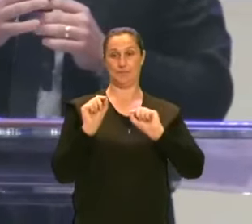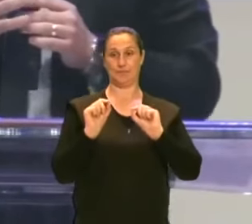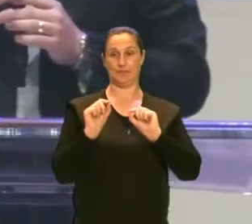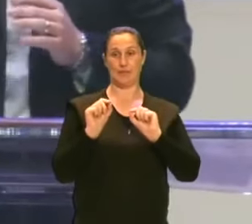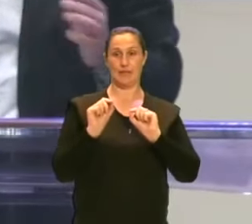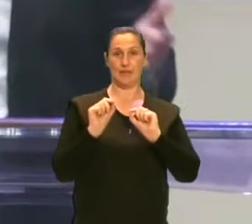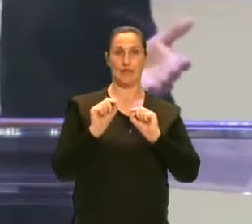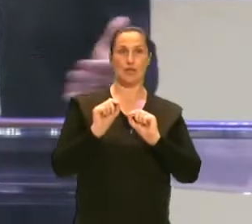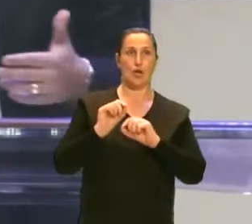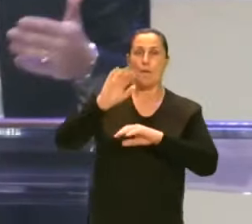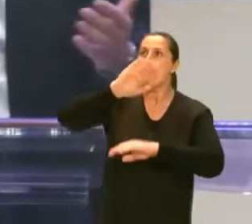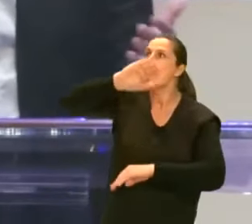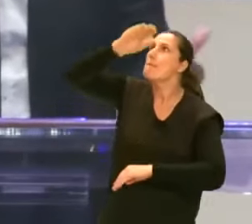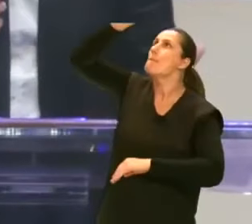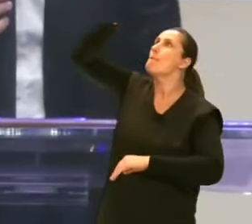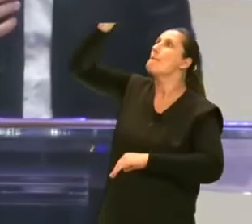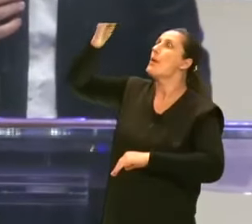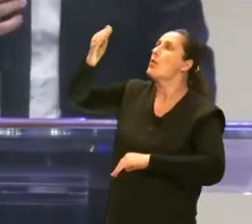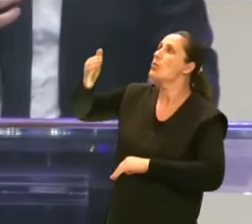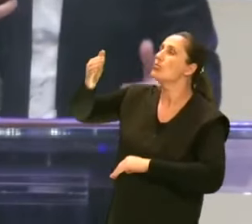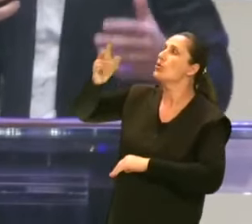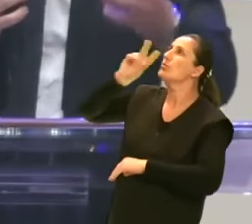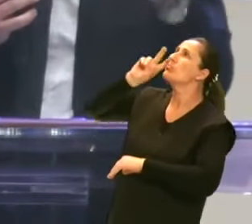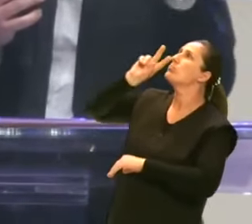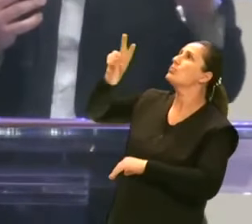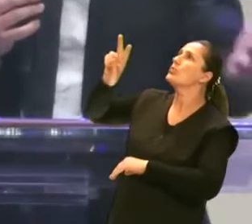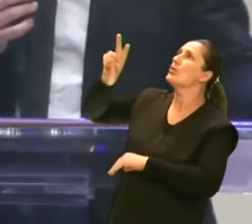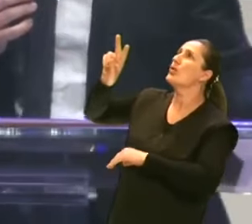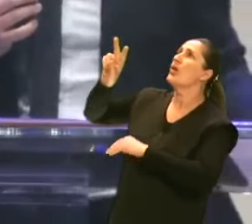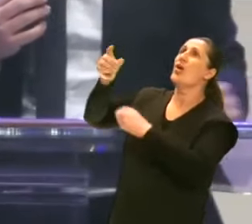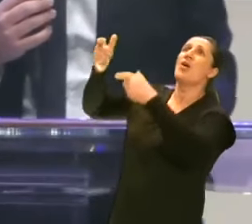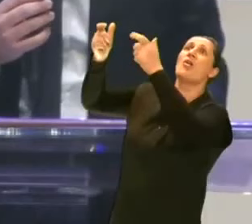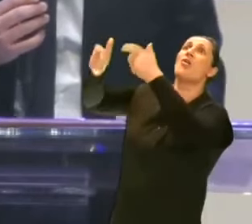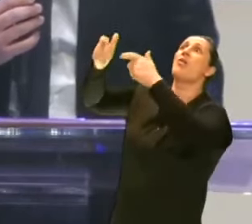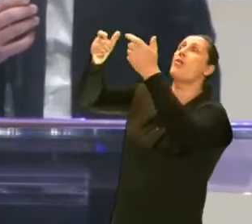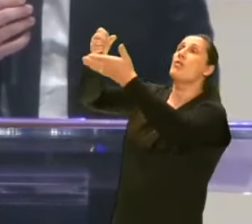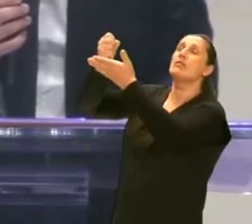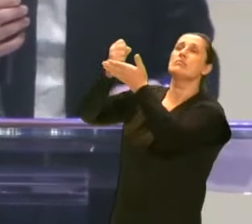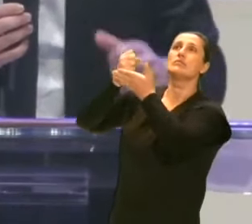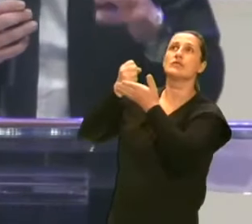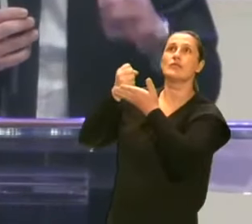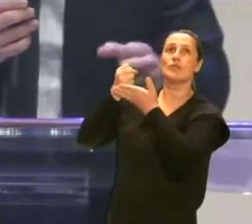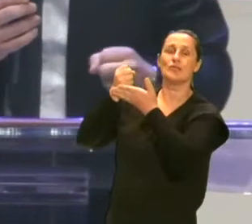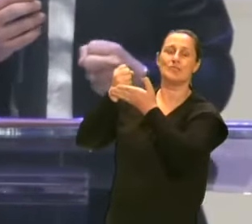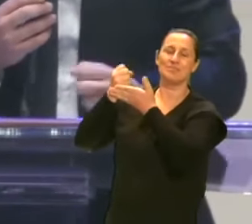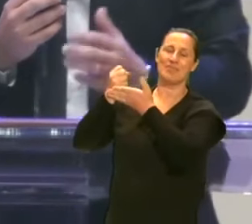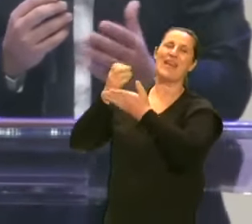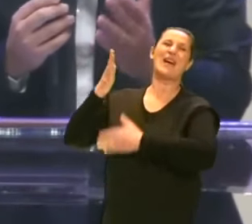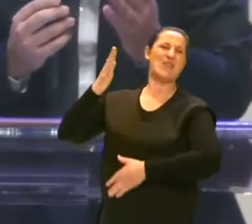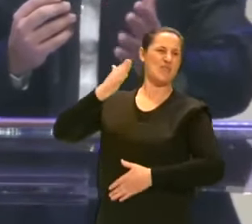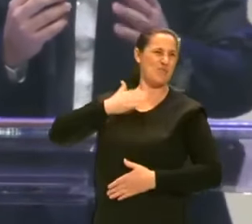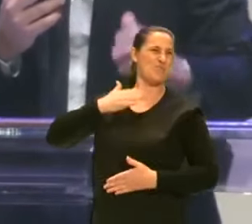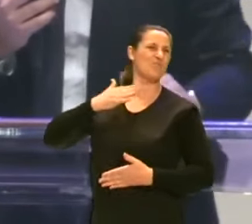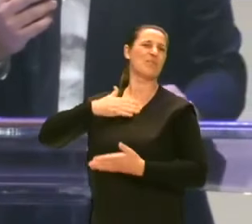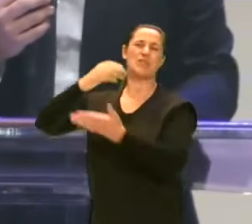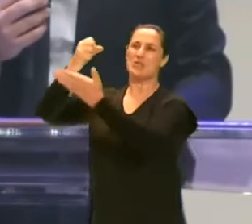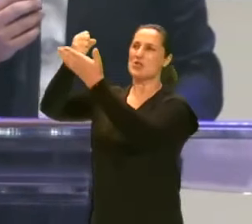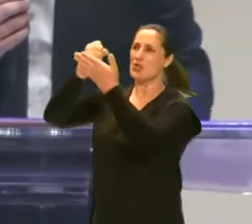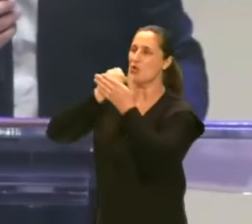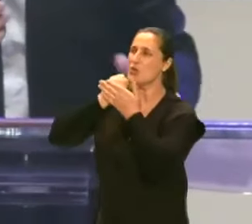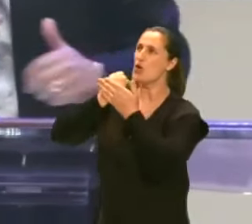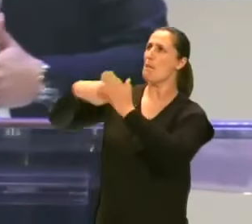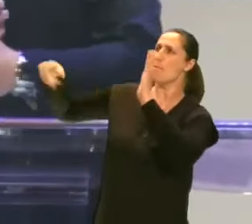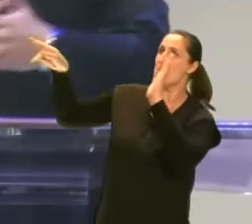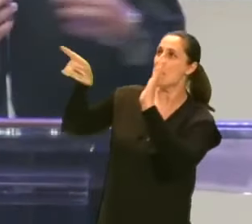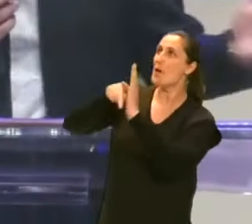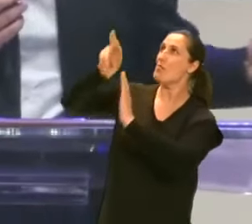meus olhos para os montes e pergunto, de onde me vem o socorro? O meu socorro vem do Senhor